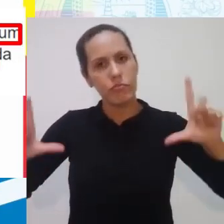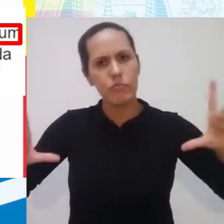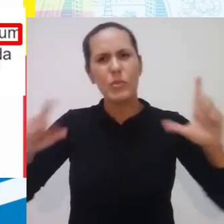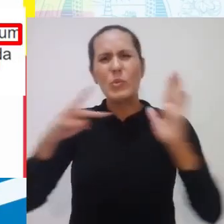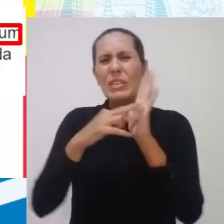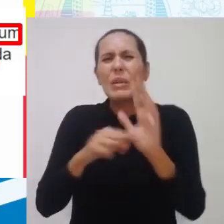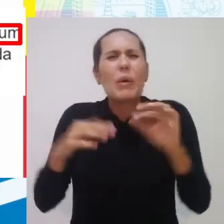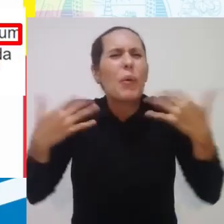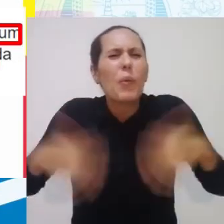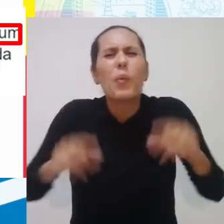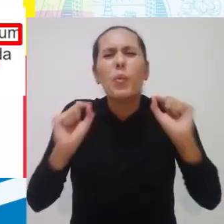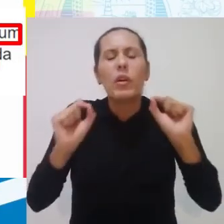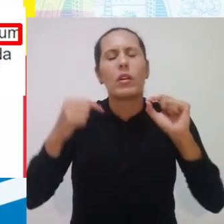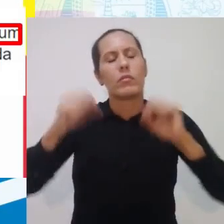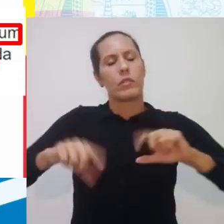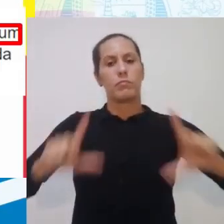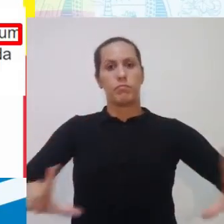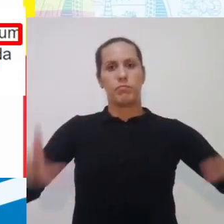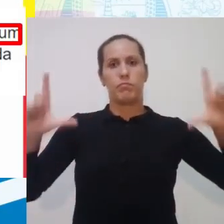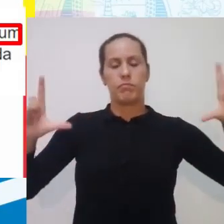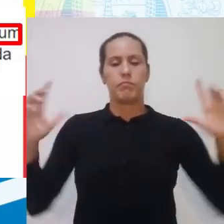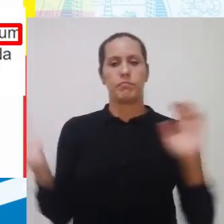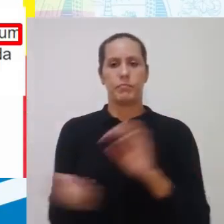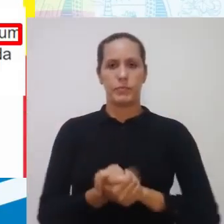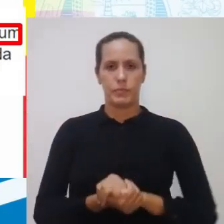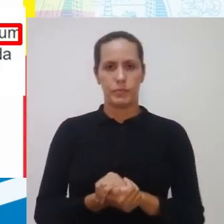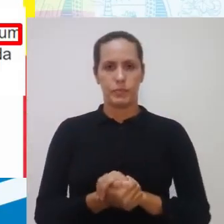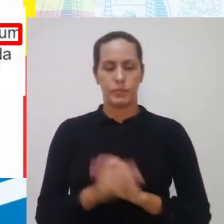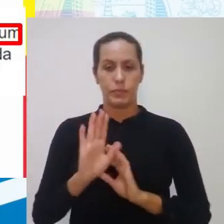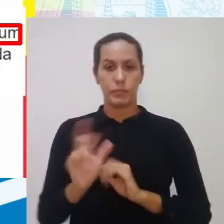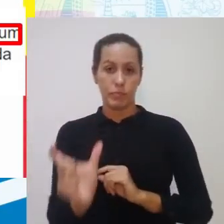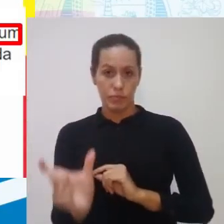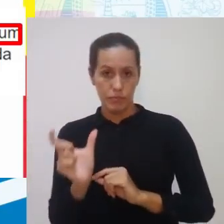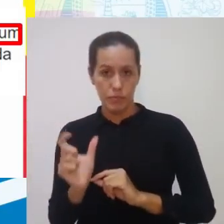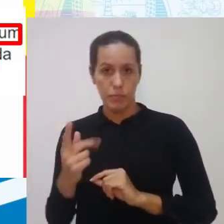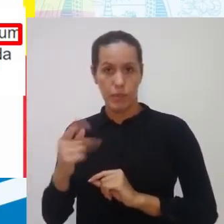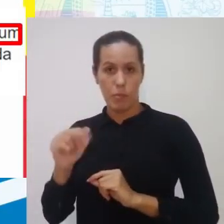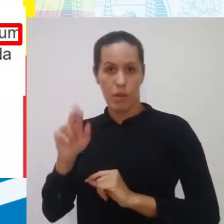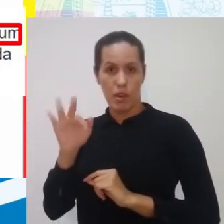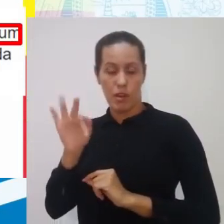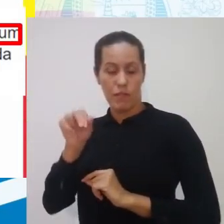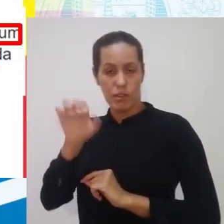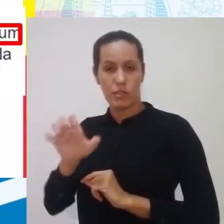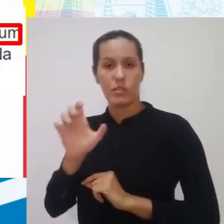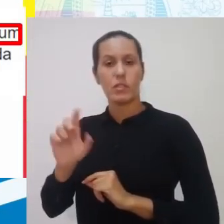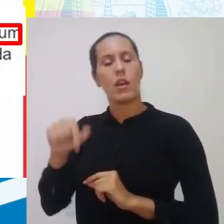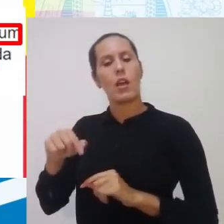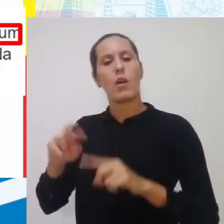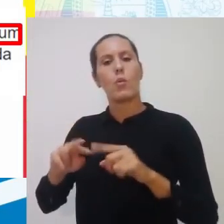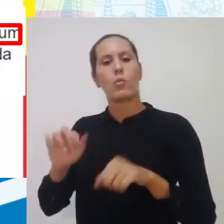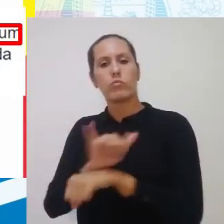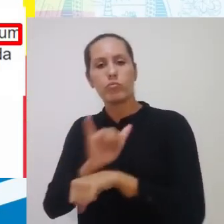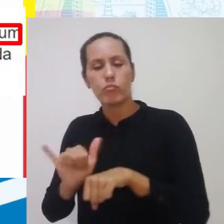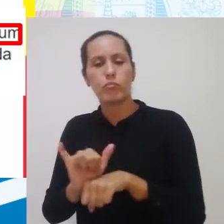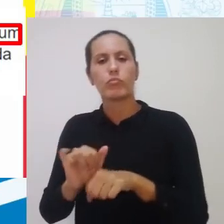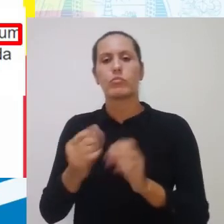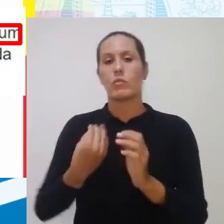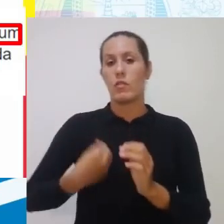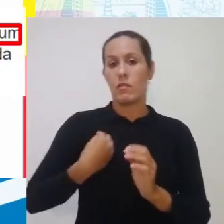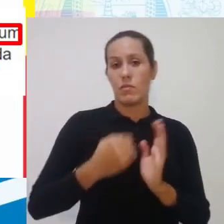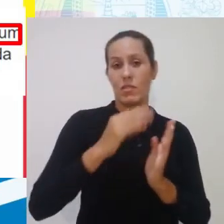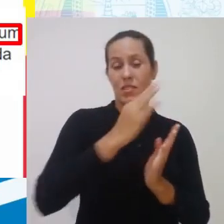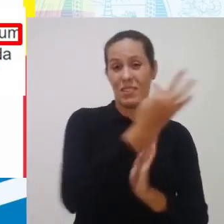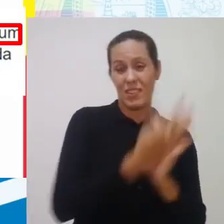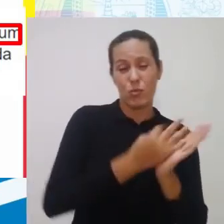O que danado é uma paráfrase? Vai aparecer para vocês agora. Paráfrase é um recurso de interpretação textual